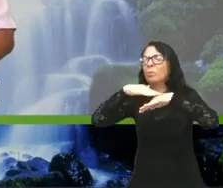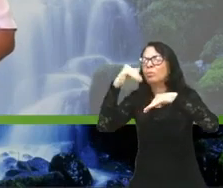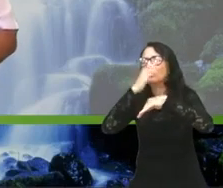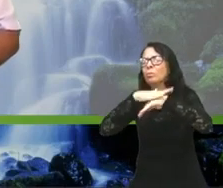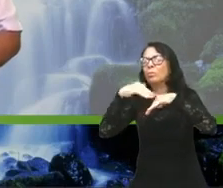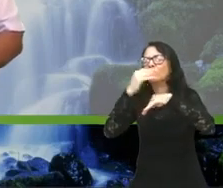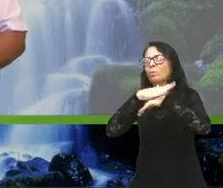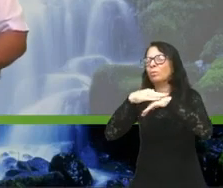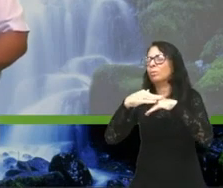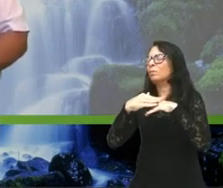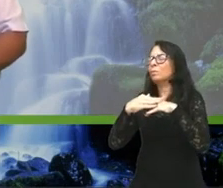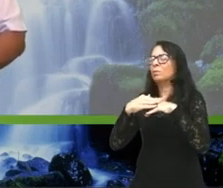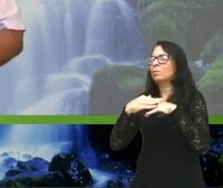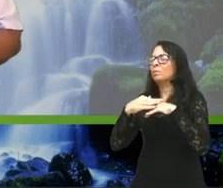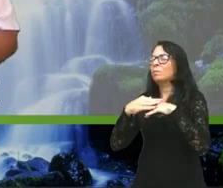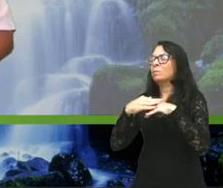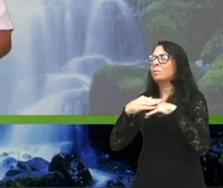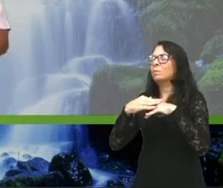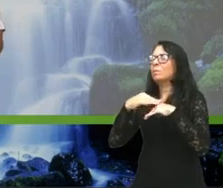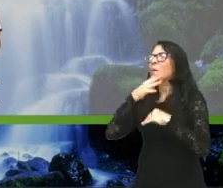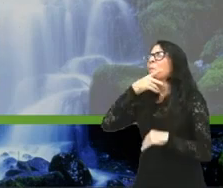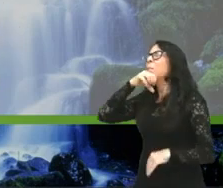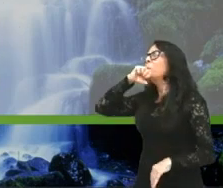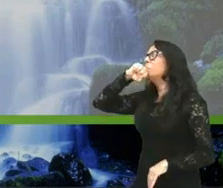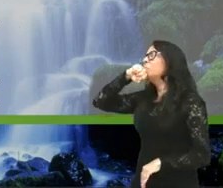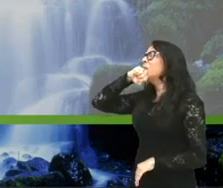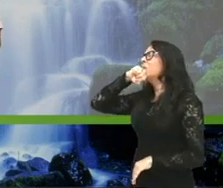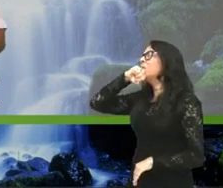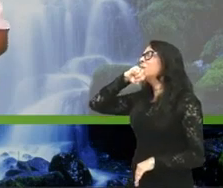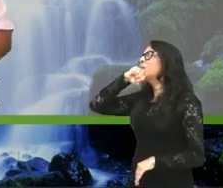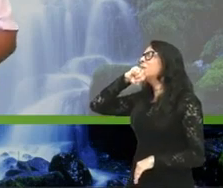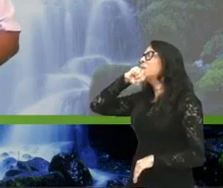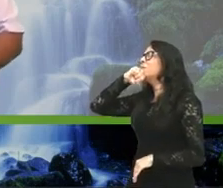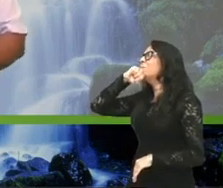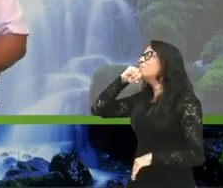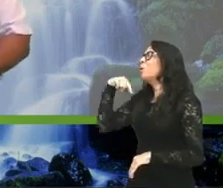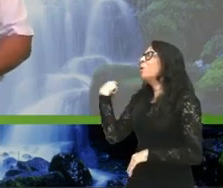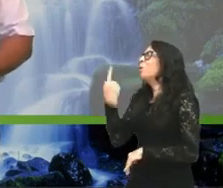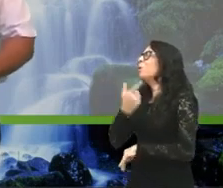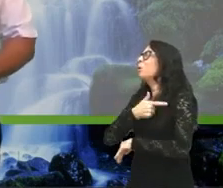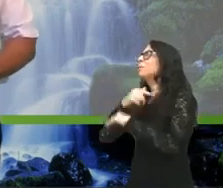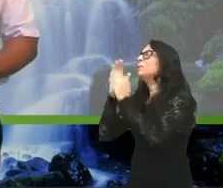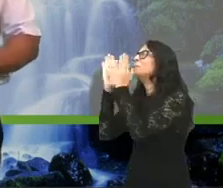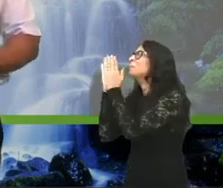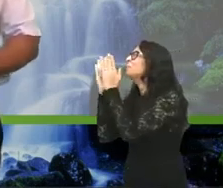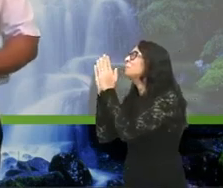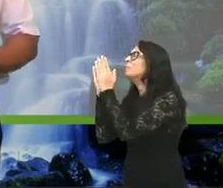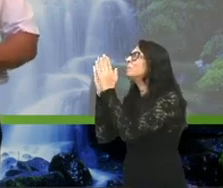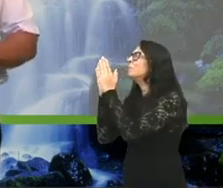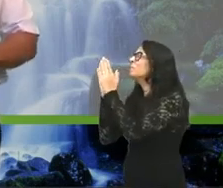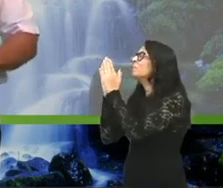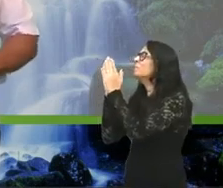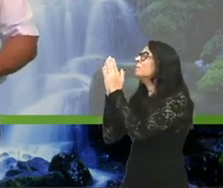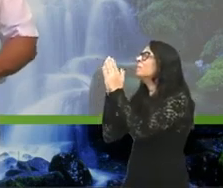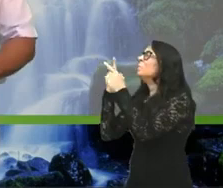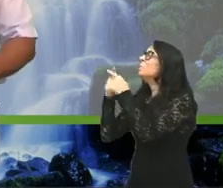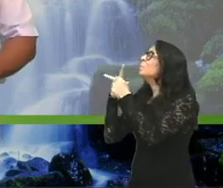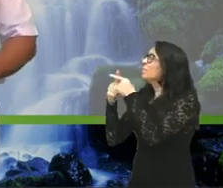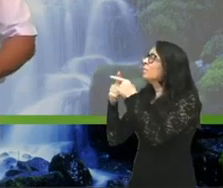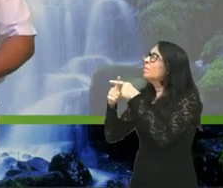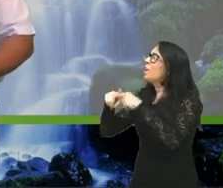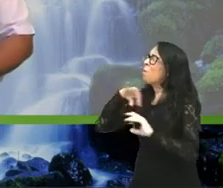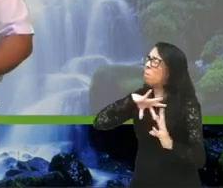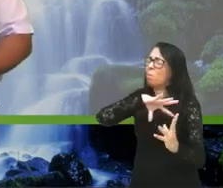mais difícil, Pai, mas o Senhor alegra o nosso coração, porque o Senhor é o Deus da nossa salvação e nós confiamos no